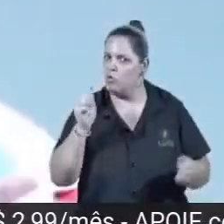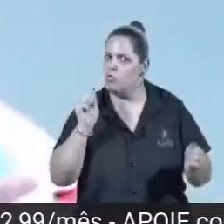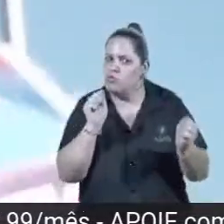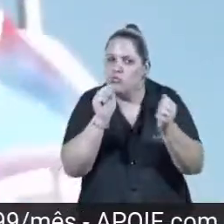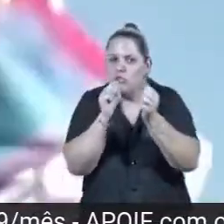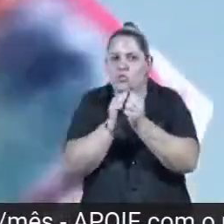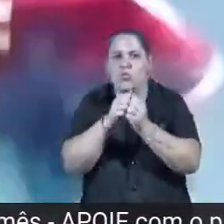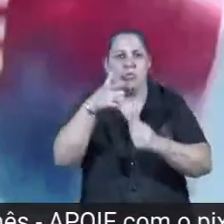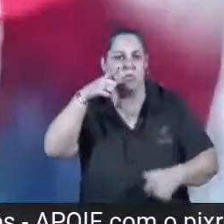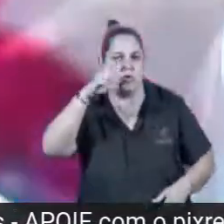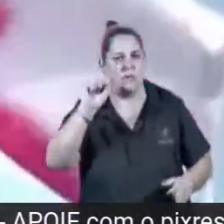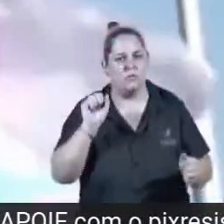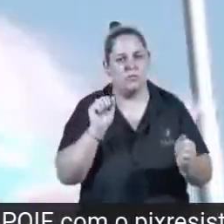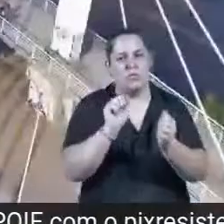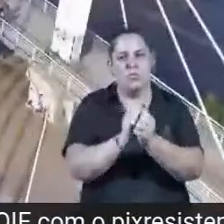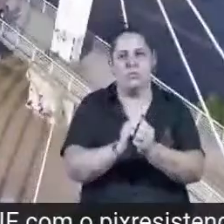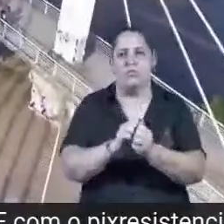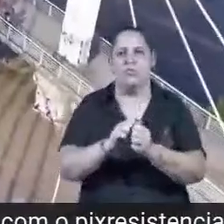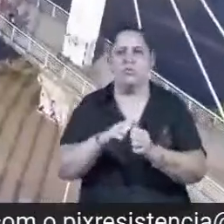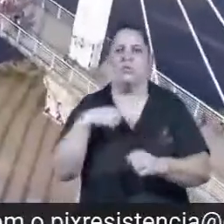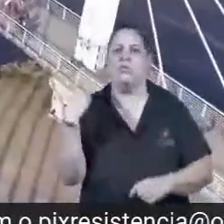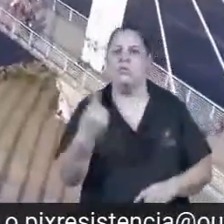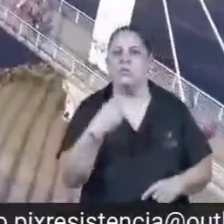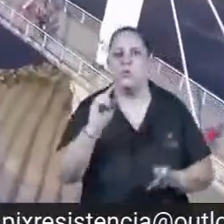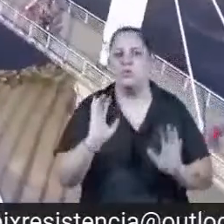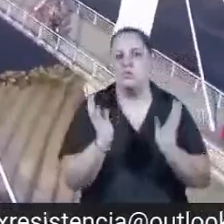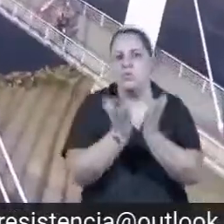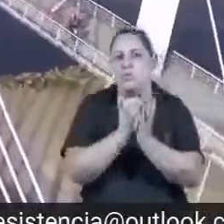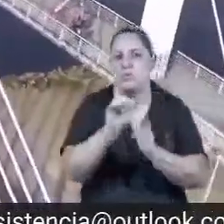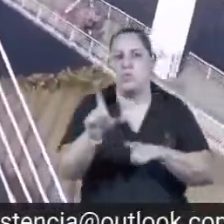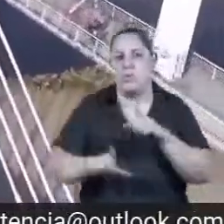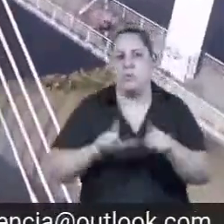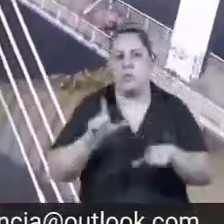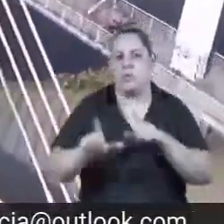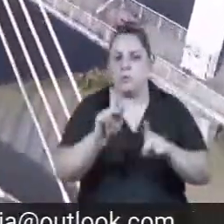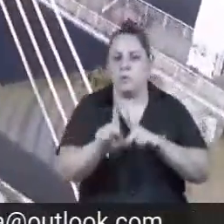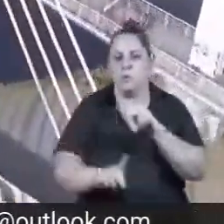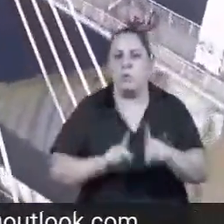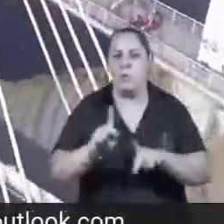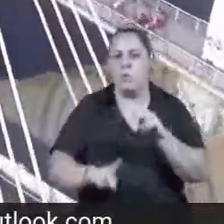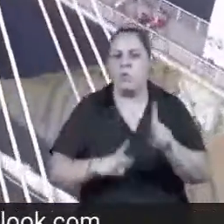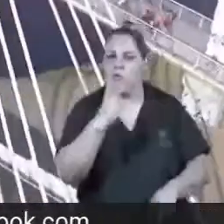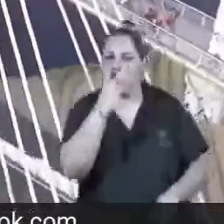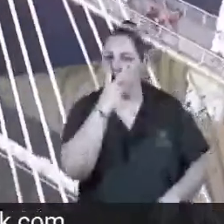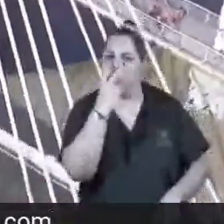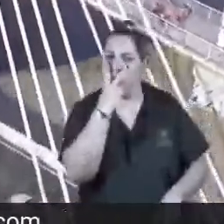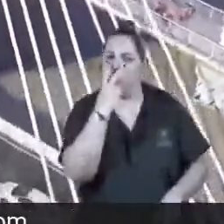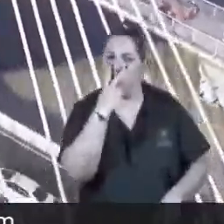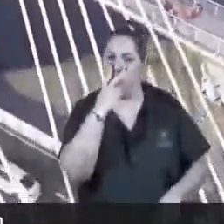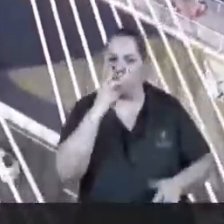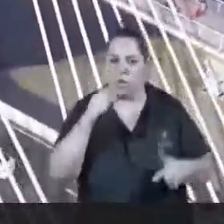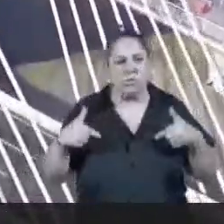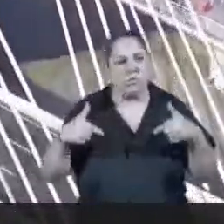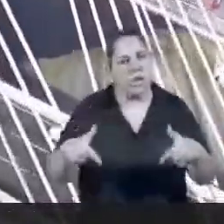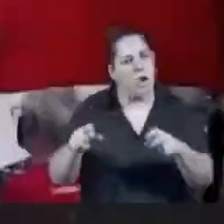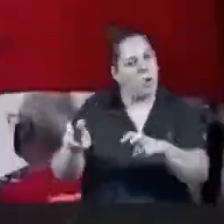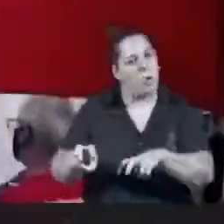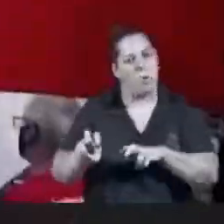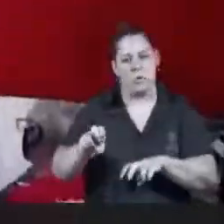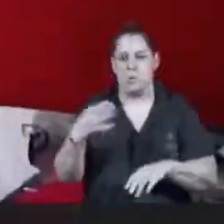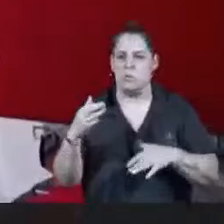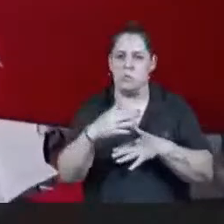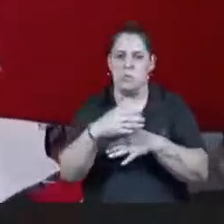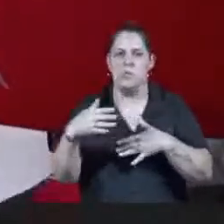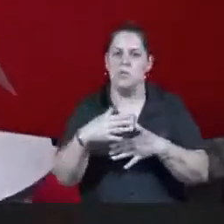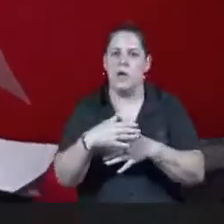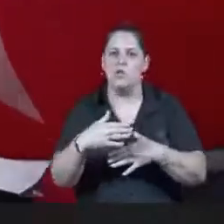é vencido junto. É por isso que o Partido dos Trabalhadores e o povo capixaba lutarão, seja no campo ou na cidade,